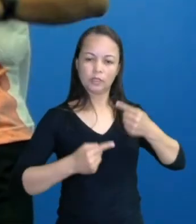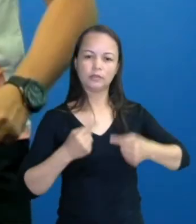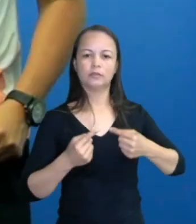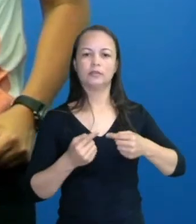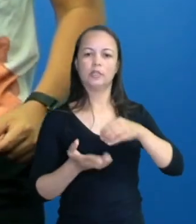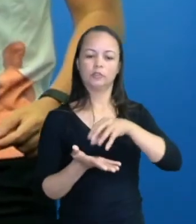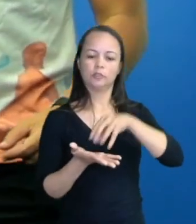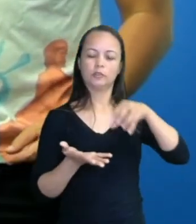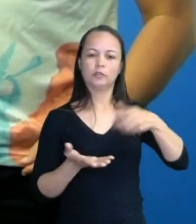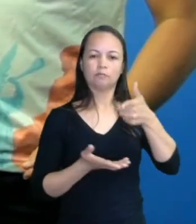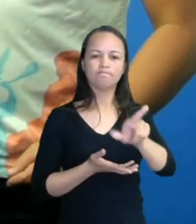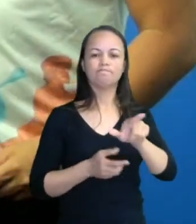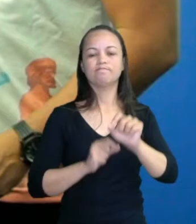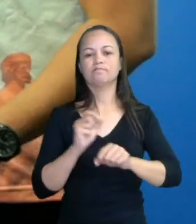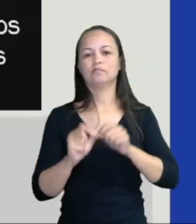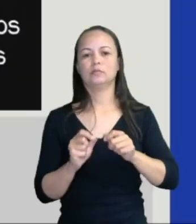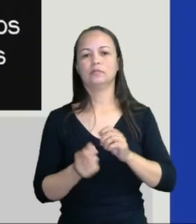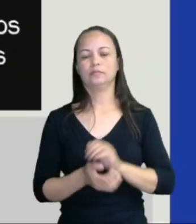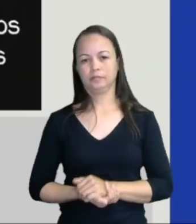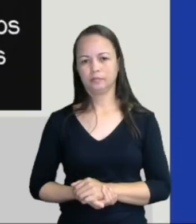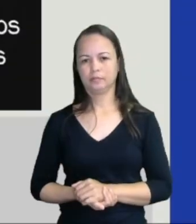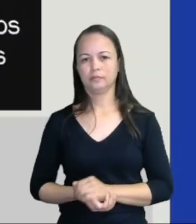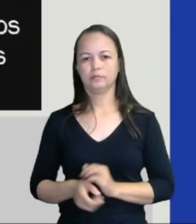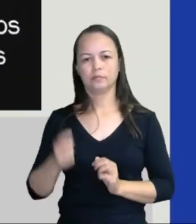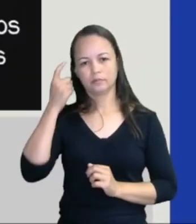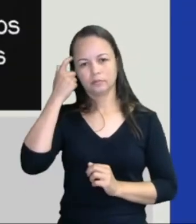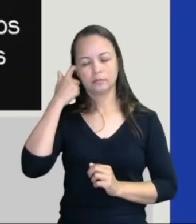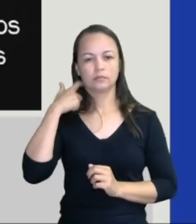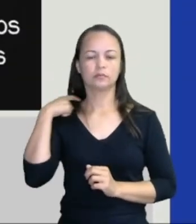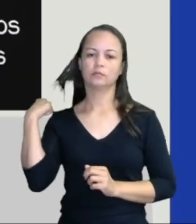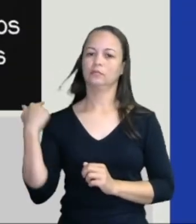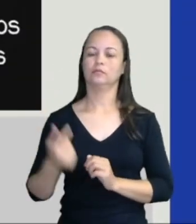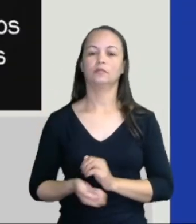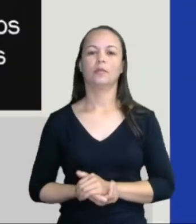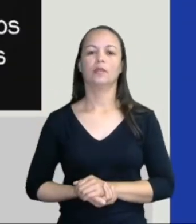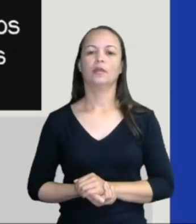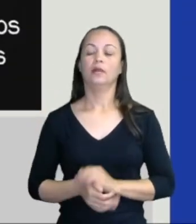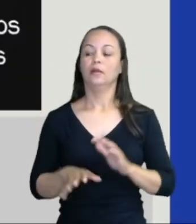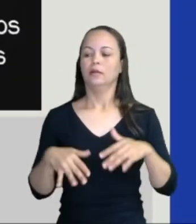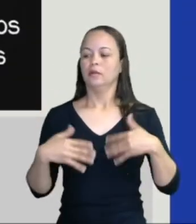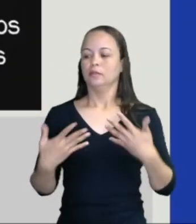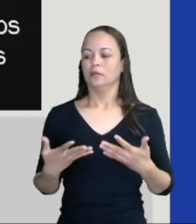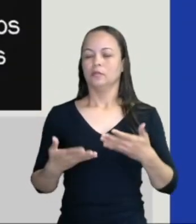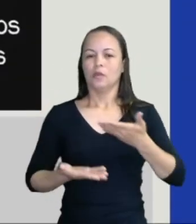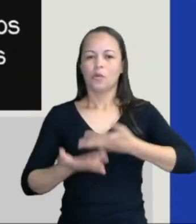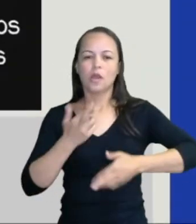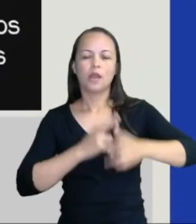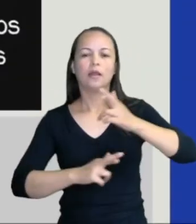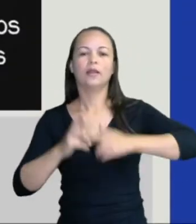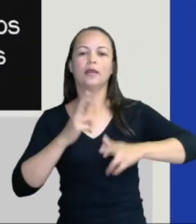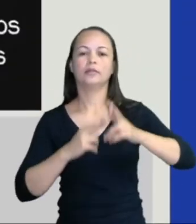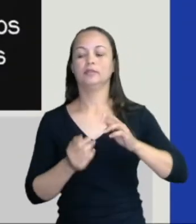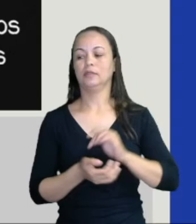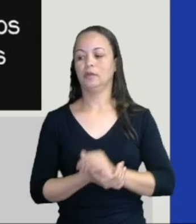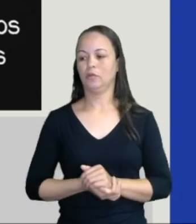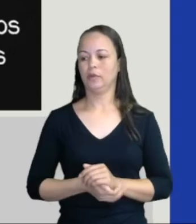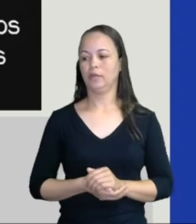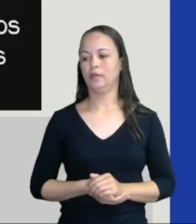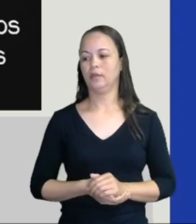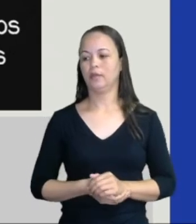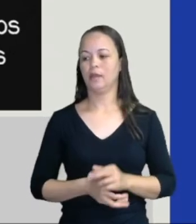enquanto o poder ele era descentralizado. Então havia uma relação de suzerania e